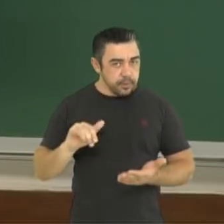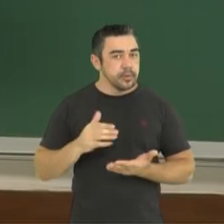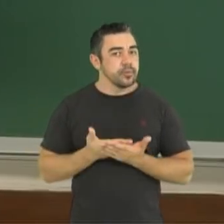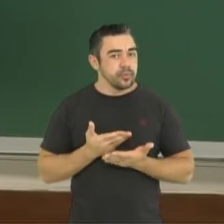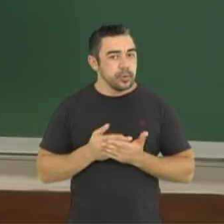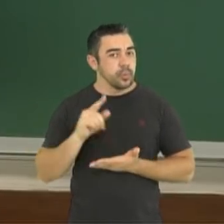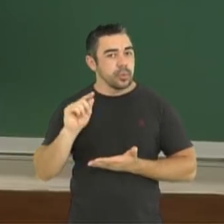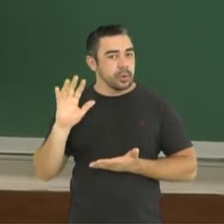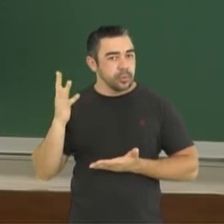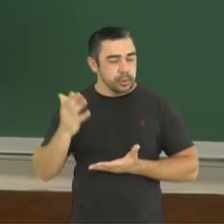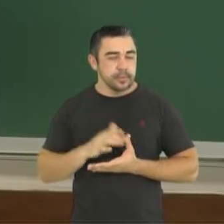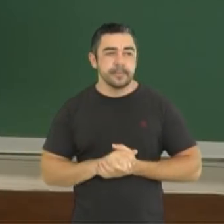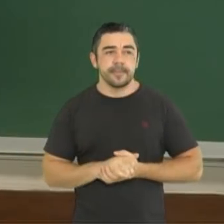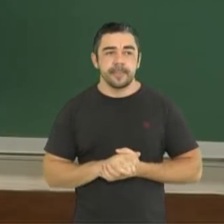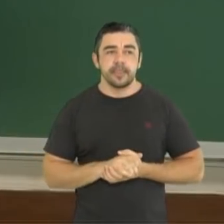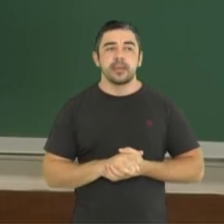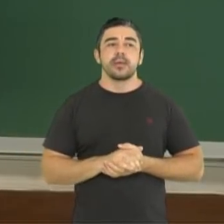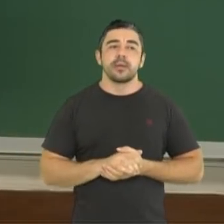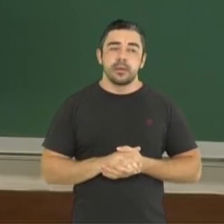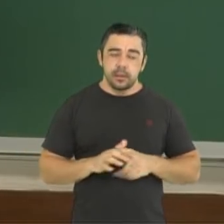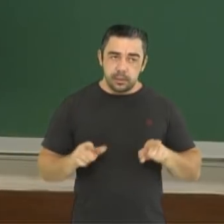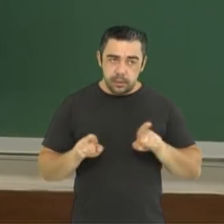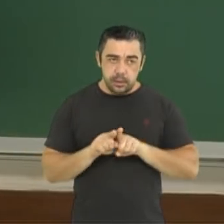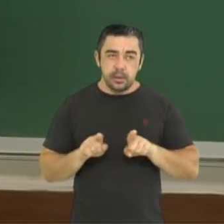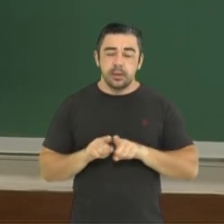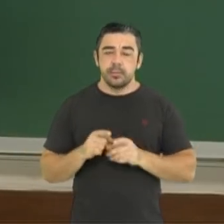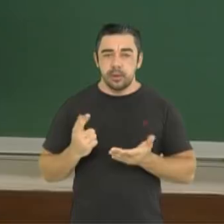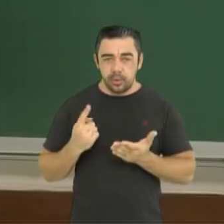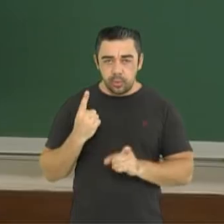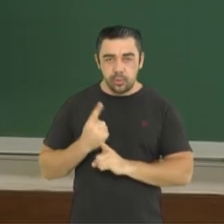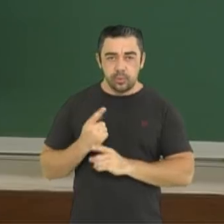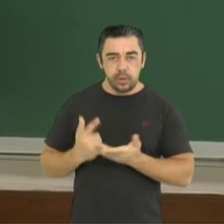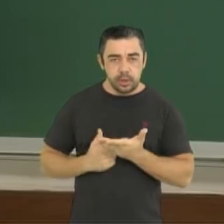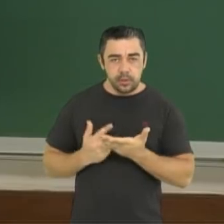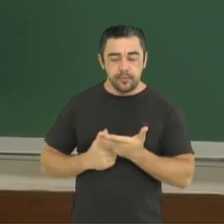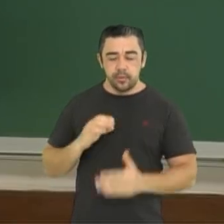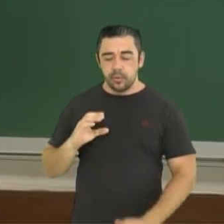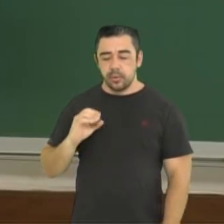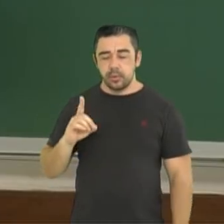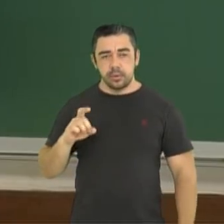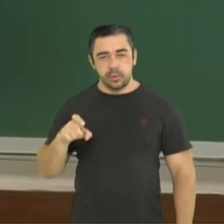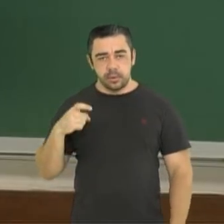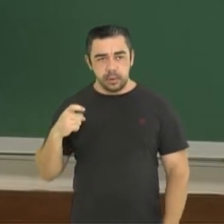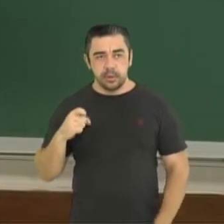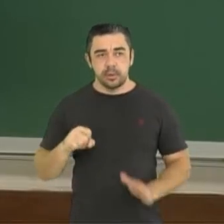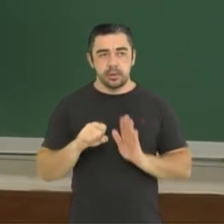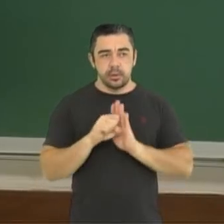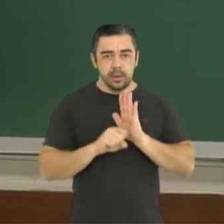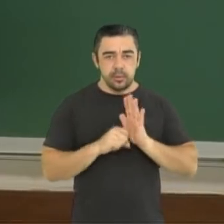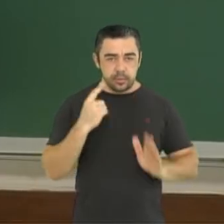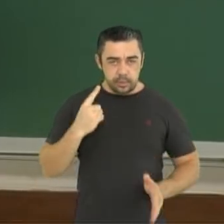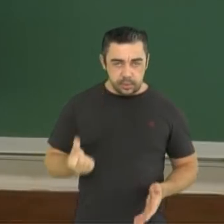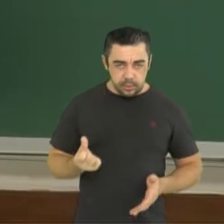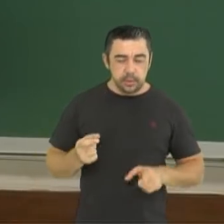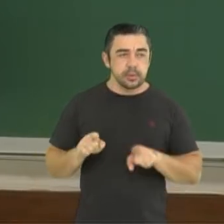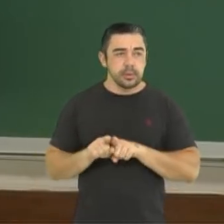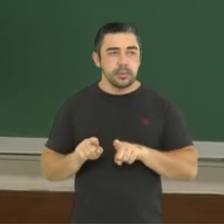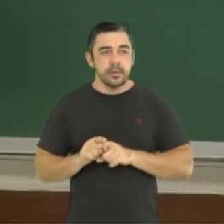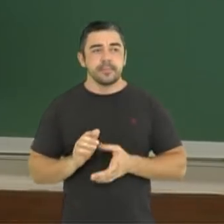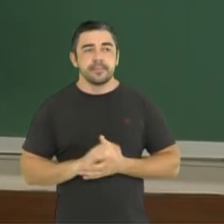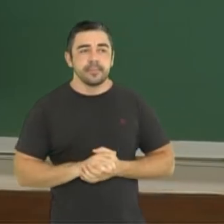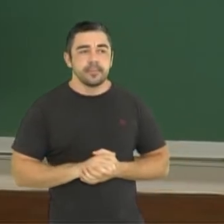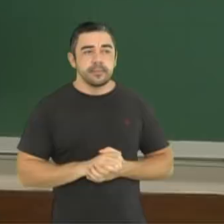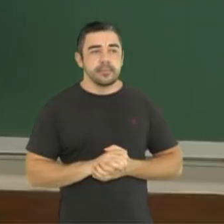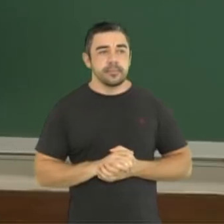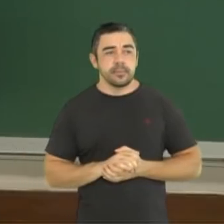o que acontecia. Também um Codex de Magliabechiano, do século XVI. Olha só,